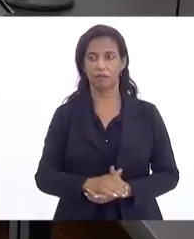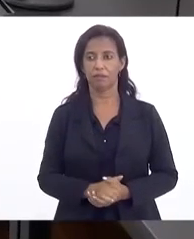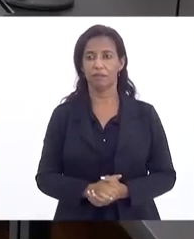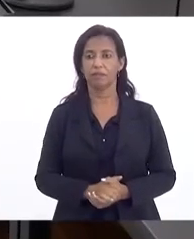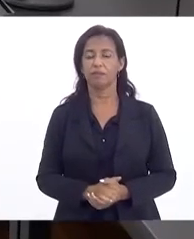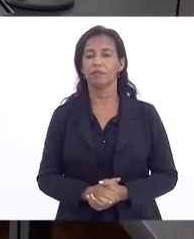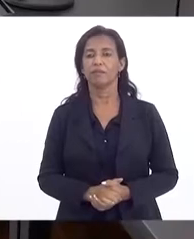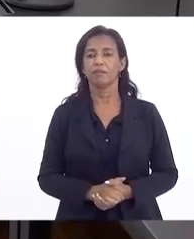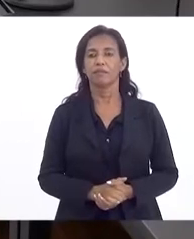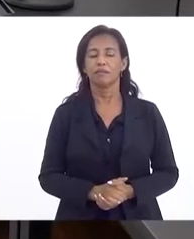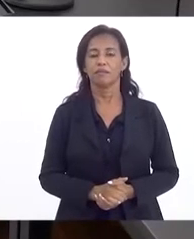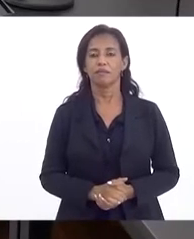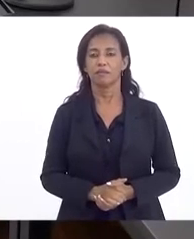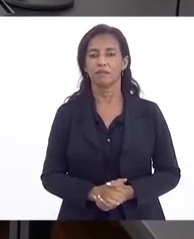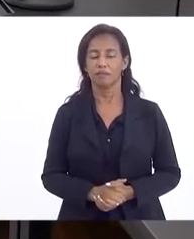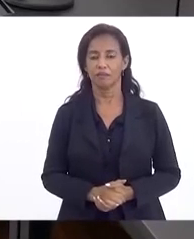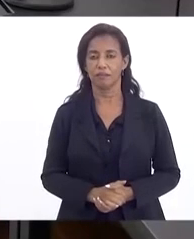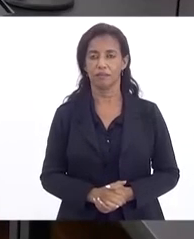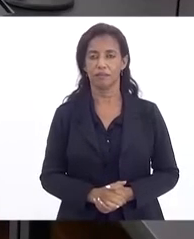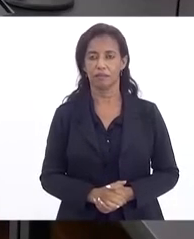41. Olha só, deputada.